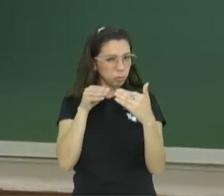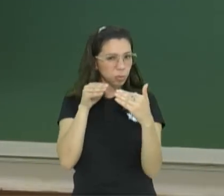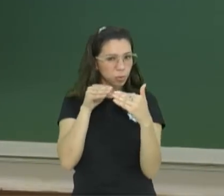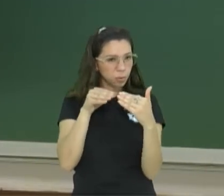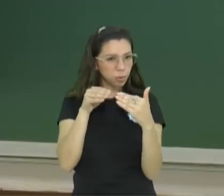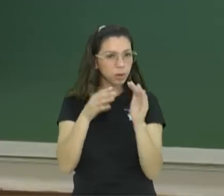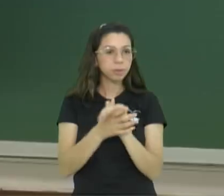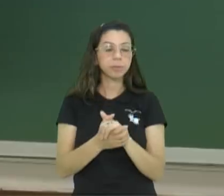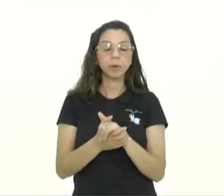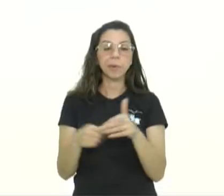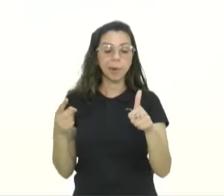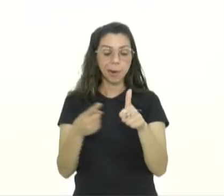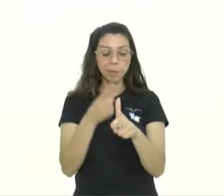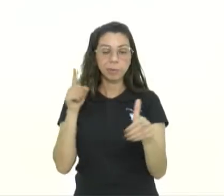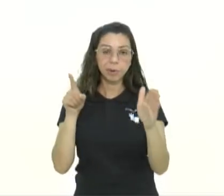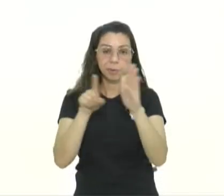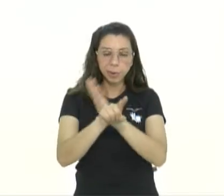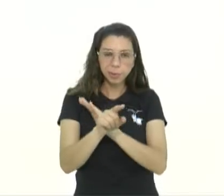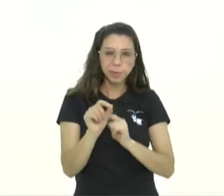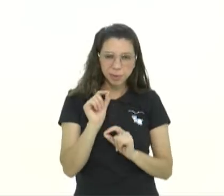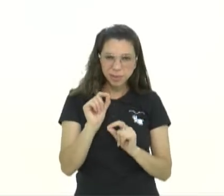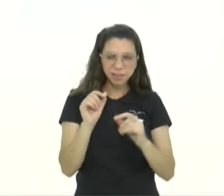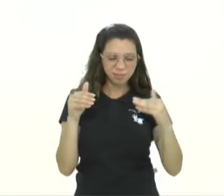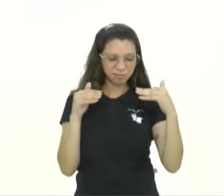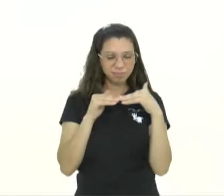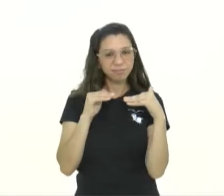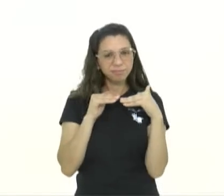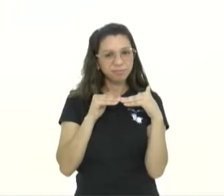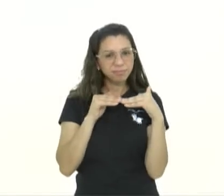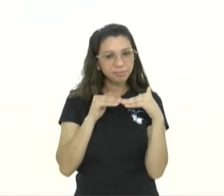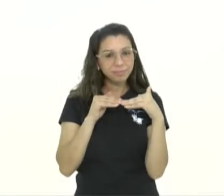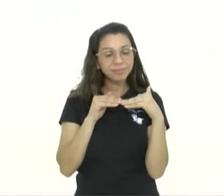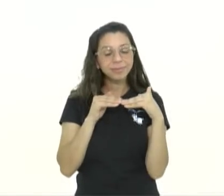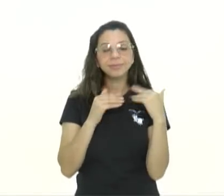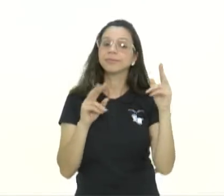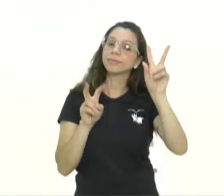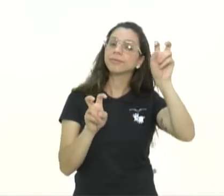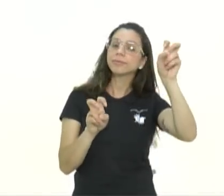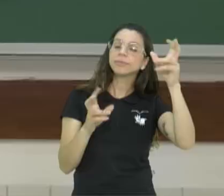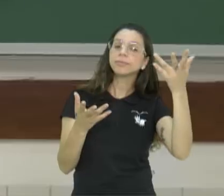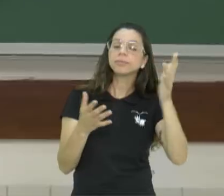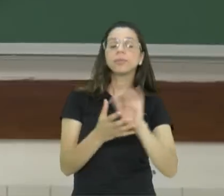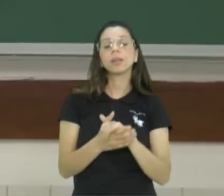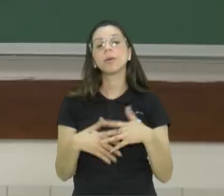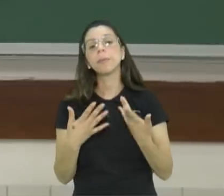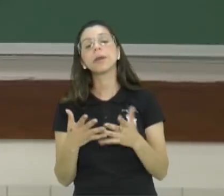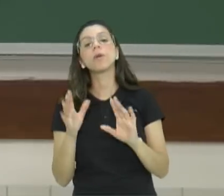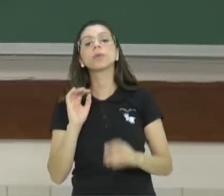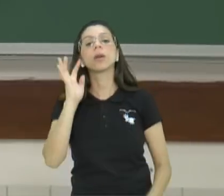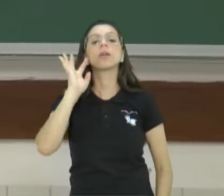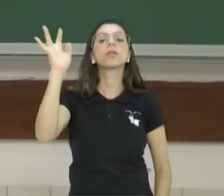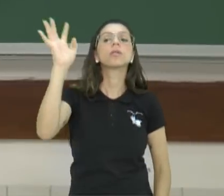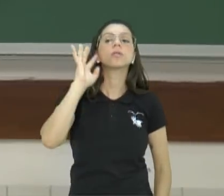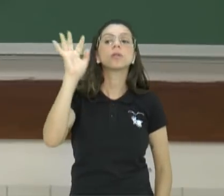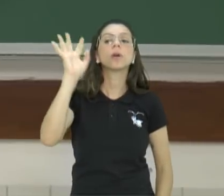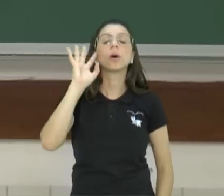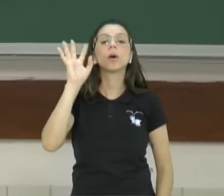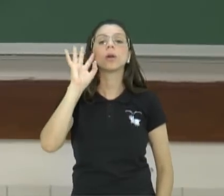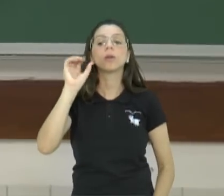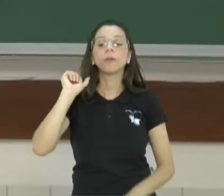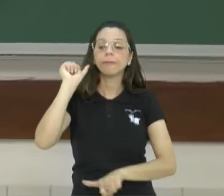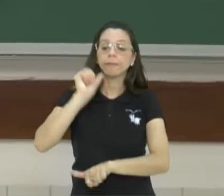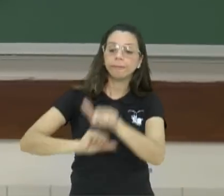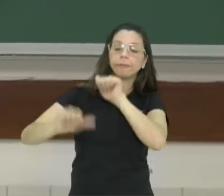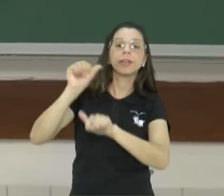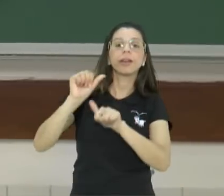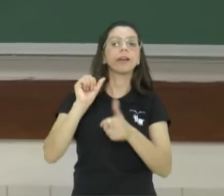na primeira questão. Do you agree with this quote? Você concorda com isso? Que para um sonho tornar realidade não é num